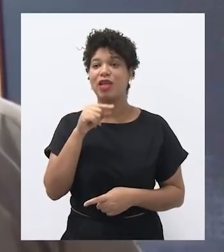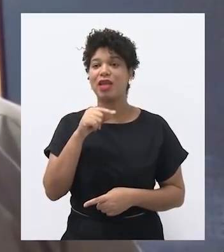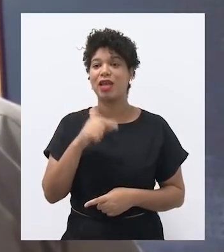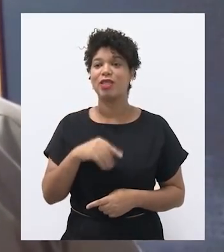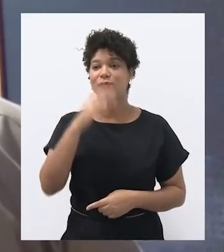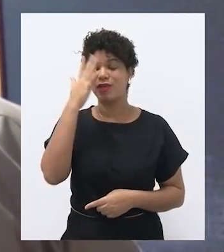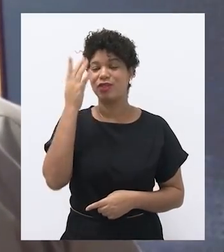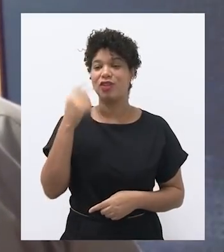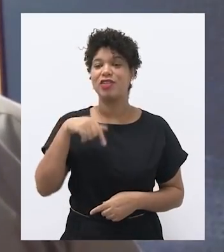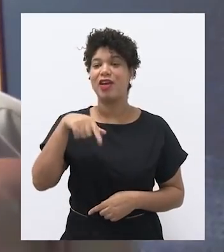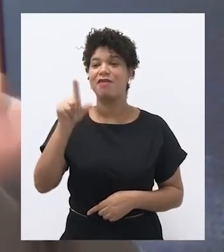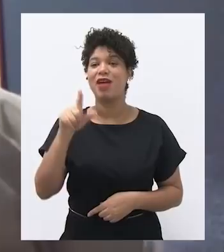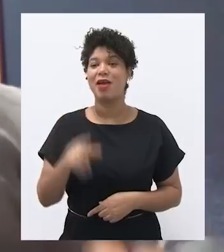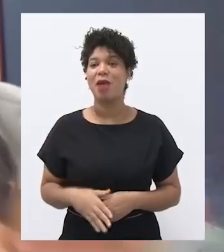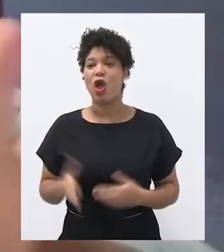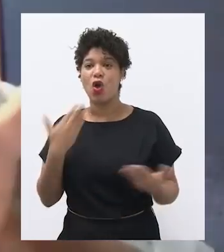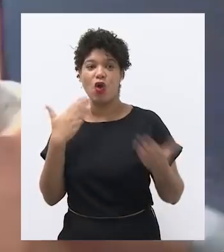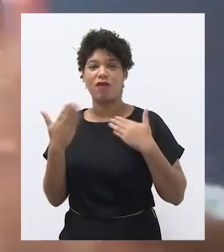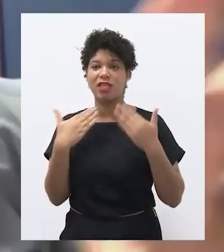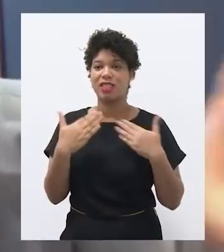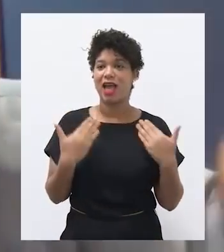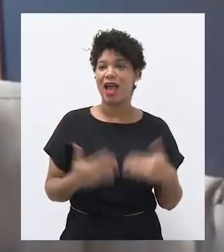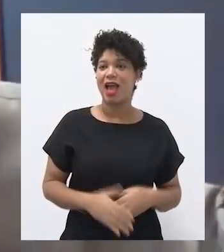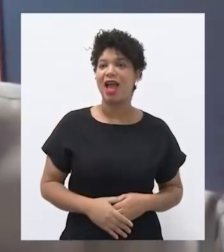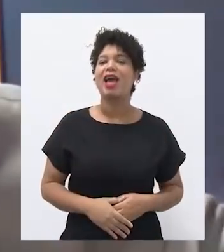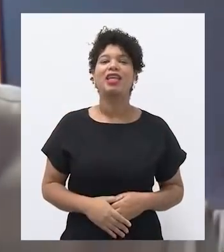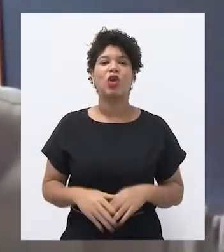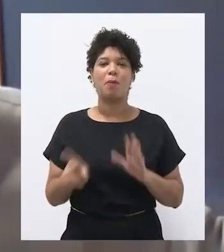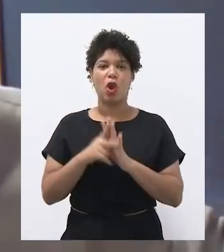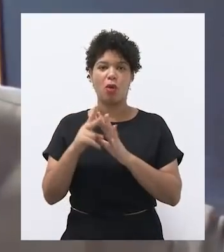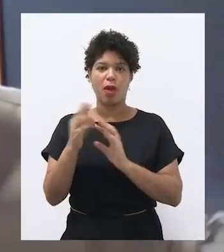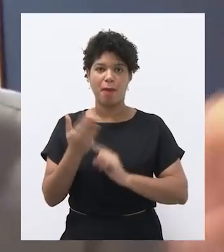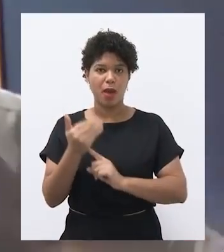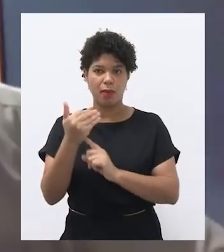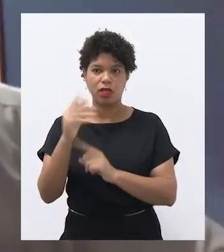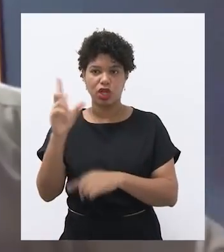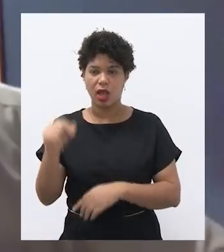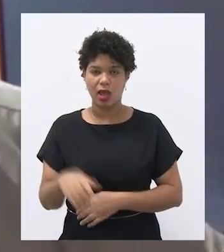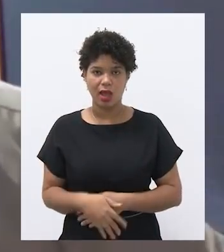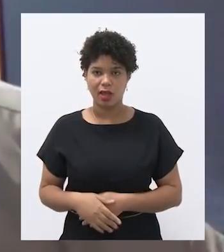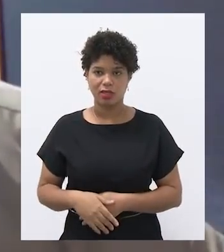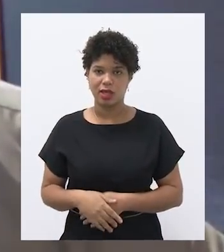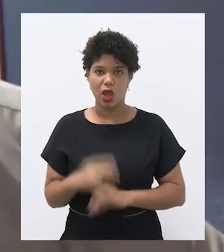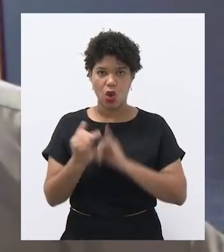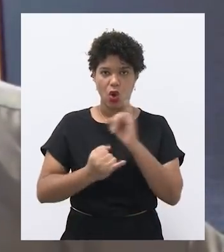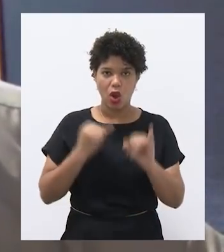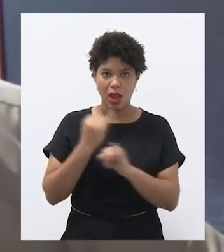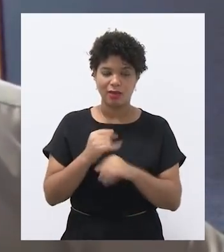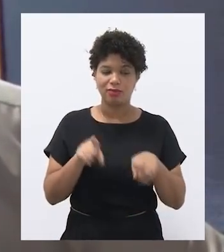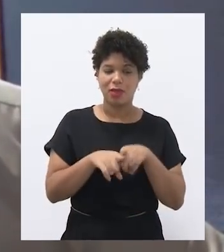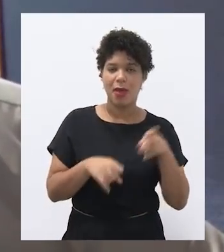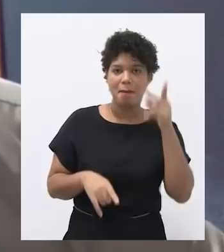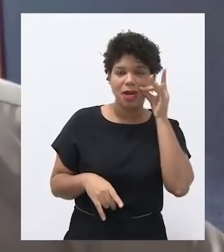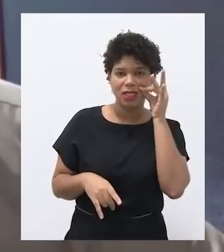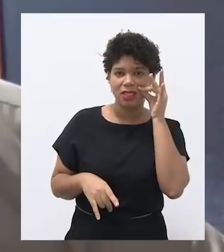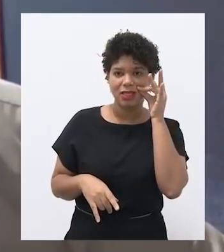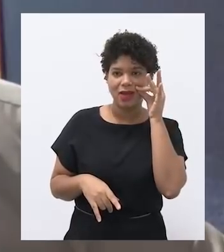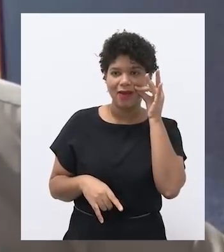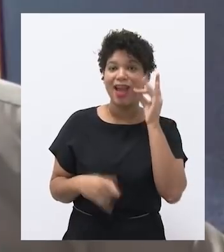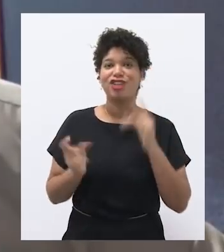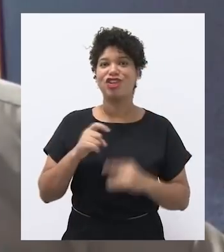bar. Isso significa que a gente cruzou aquela fronteira imaginária entre o online e o offline. Idem no